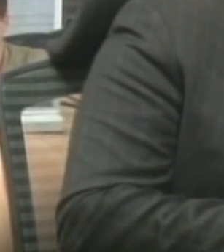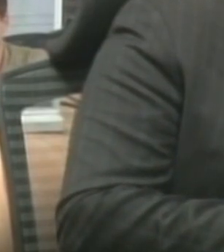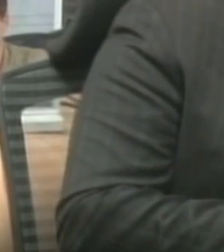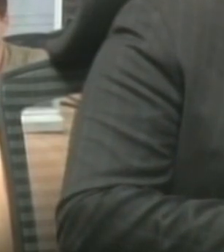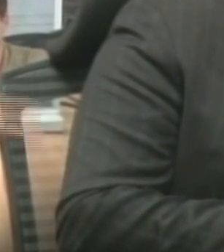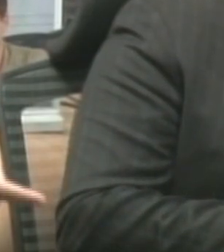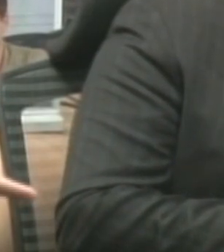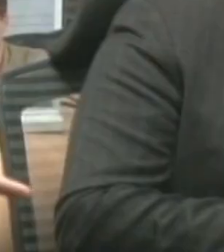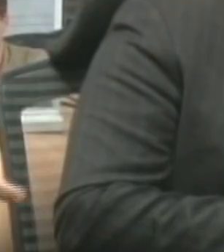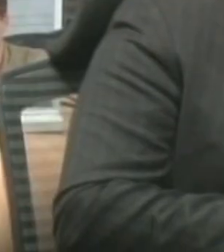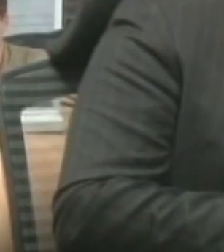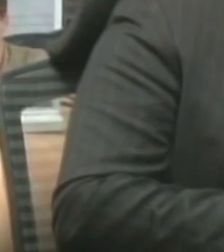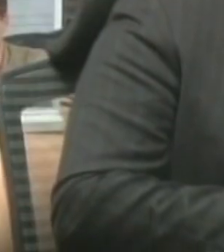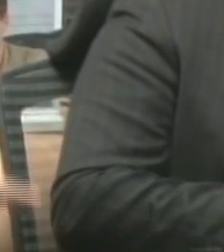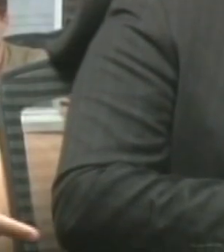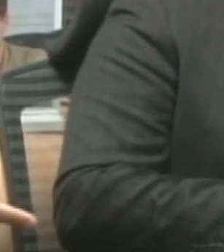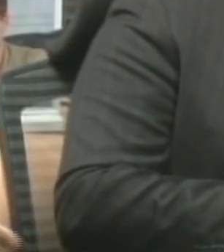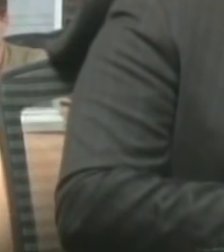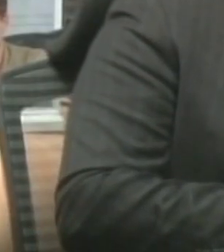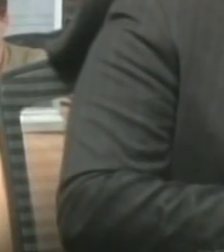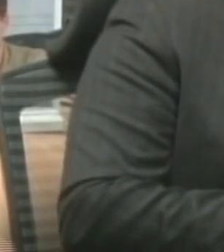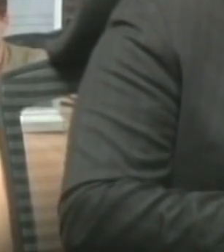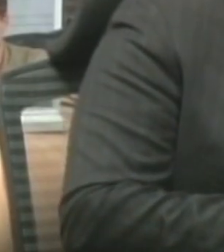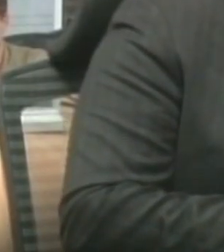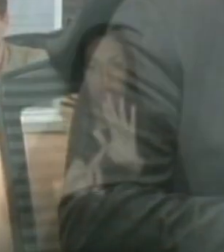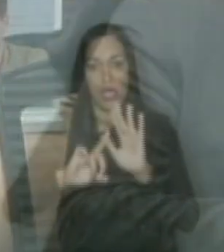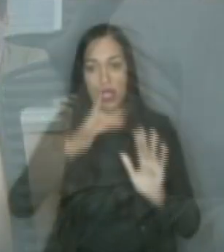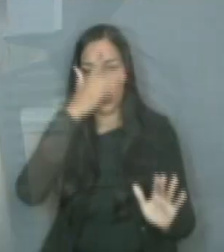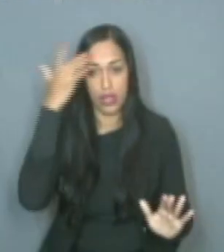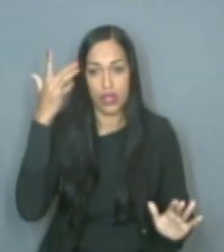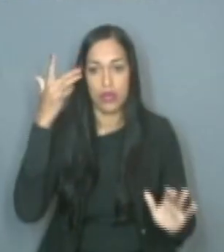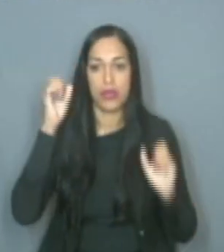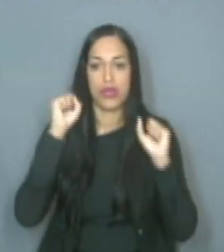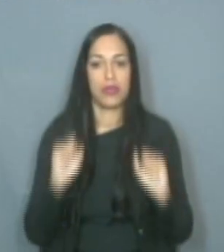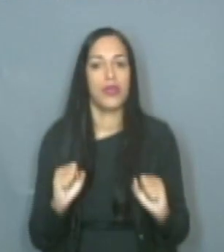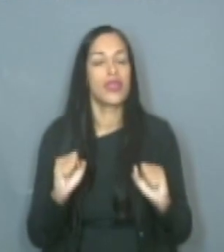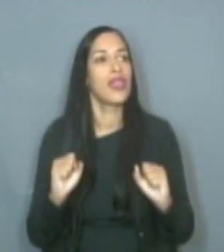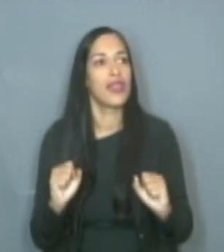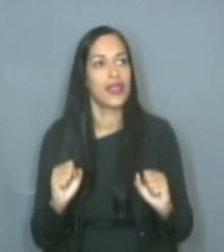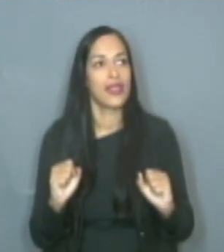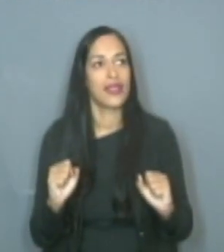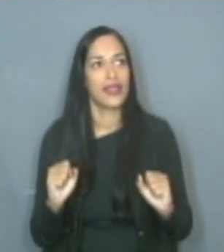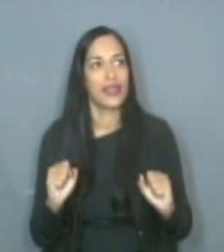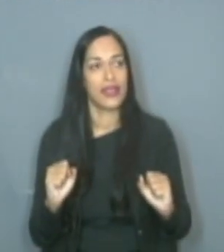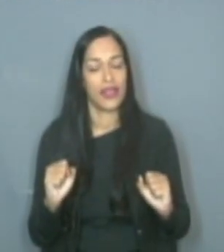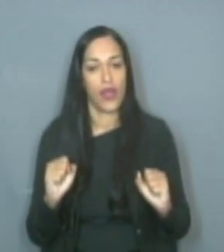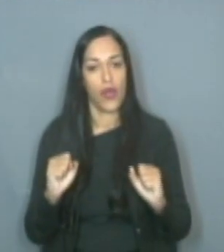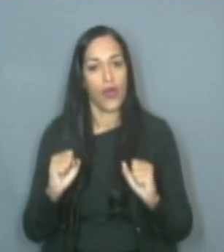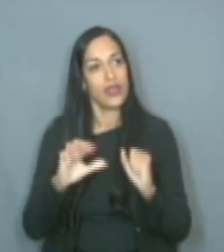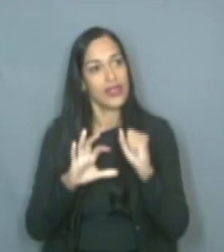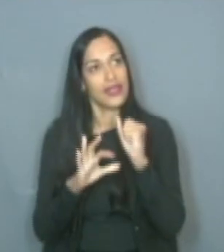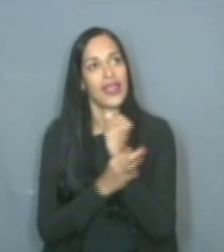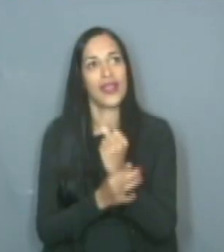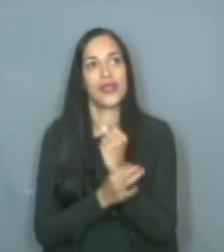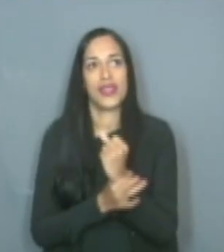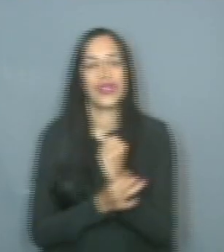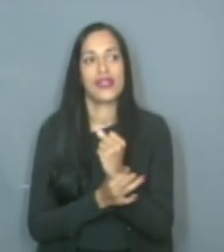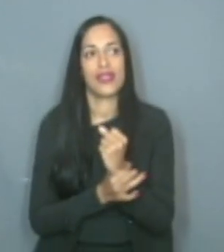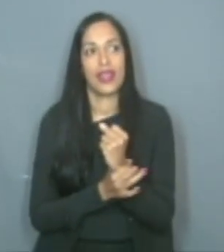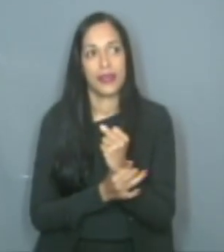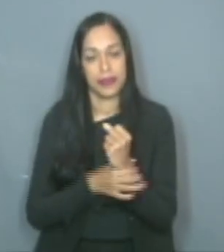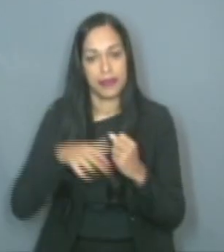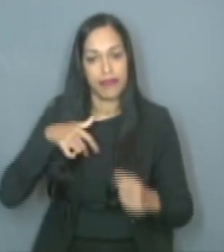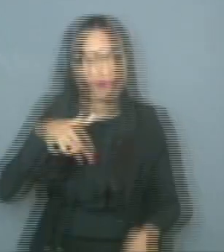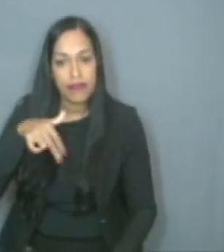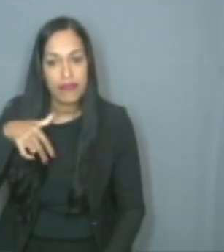poder coibir o direito das pessoas poderem transitar com segurança e poder